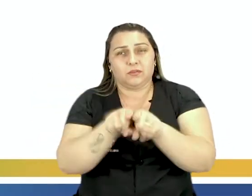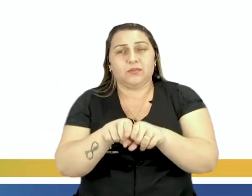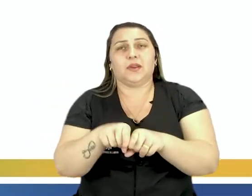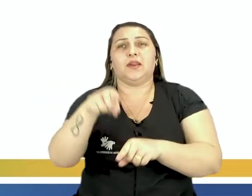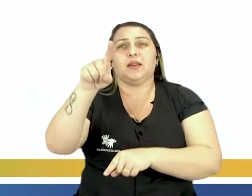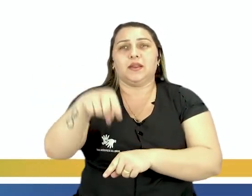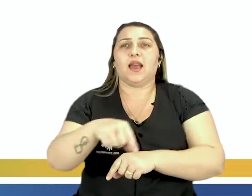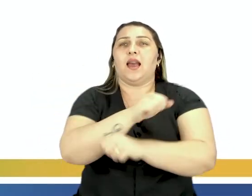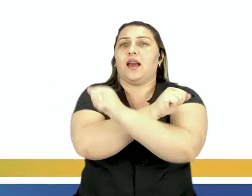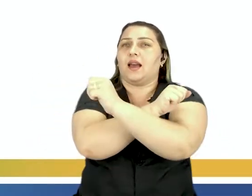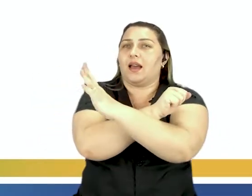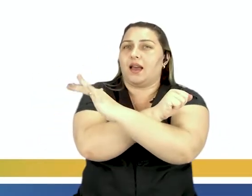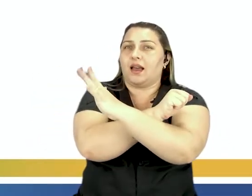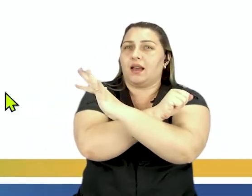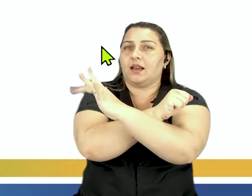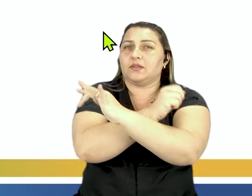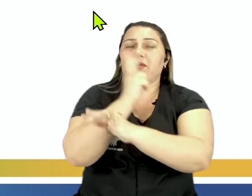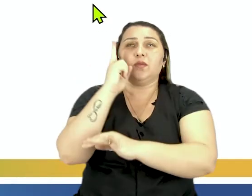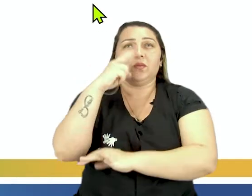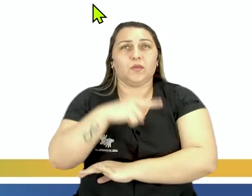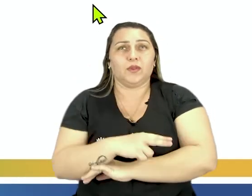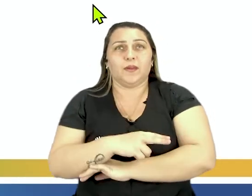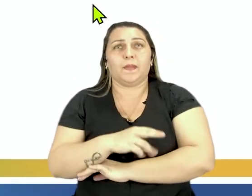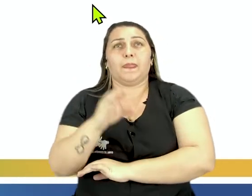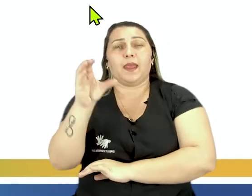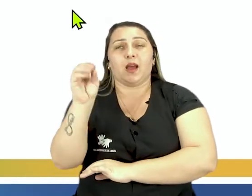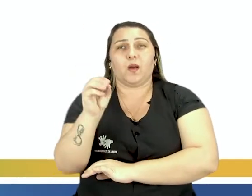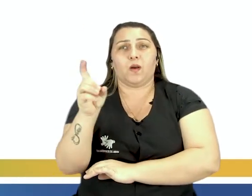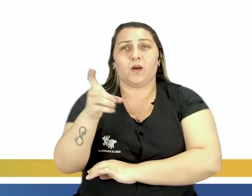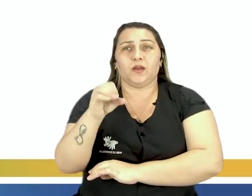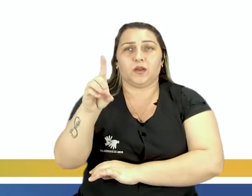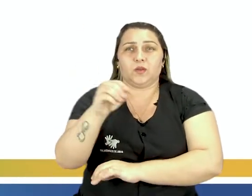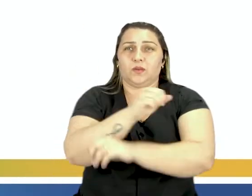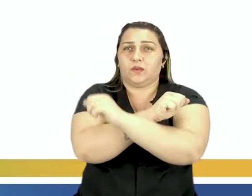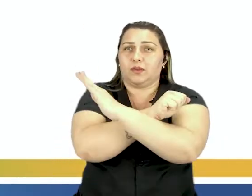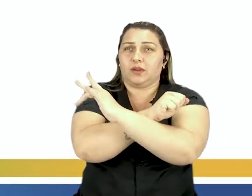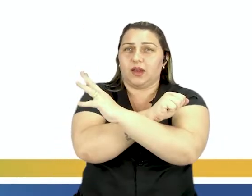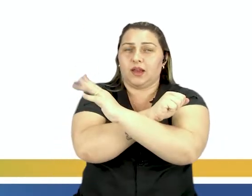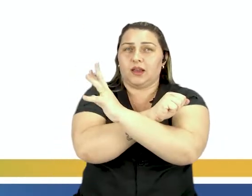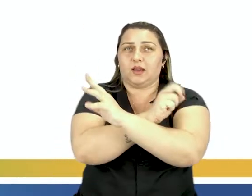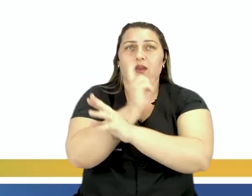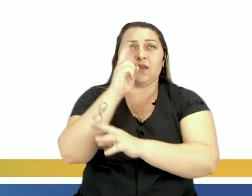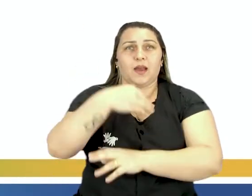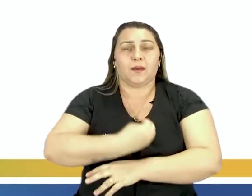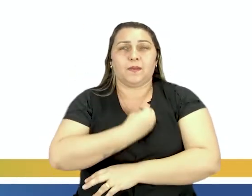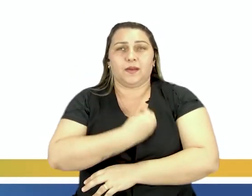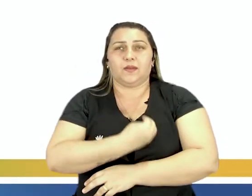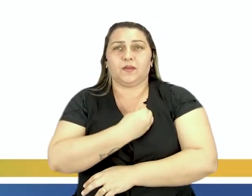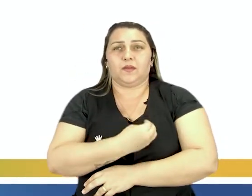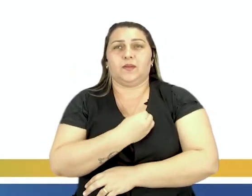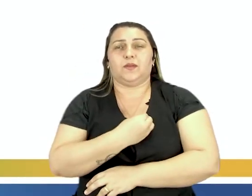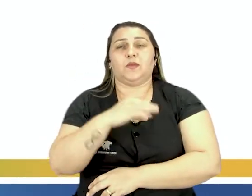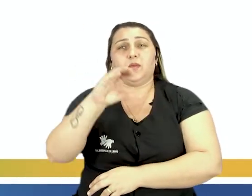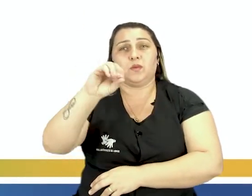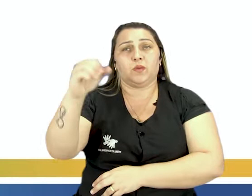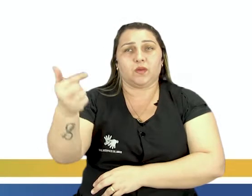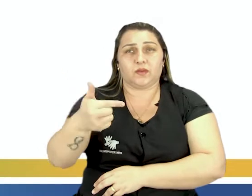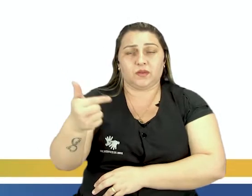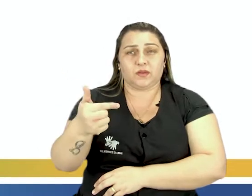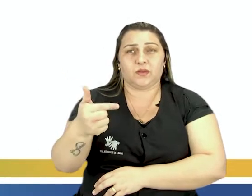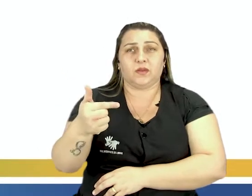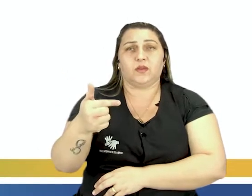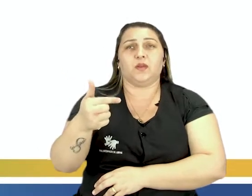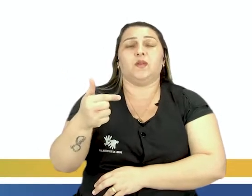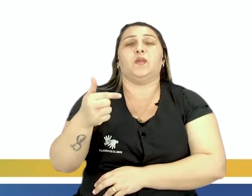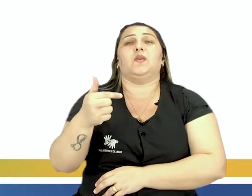classificado como um ácido. Então, vamos ver aqui um oxiácido. Então, nós temos aqui, ó, a presença do oxigênio com